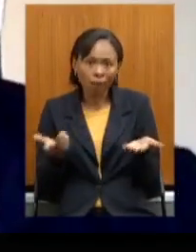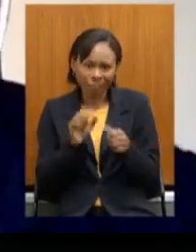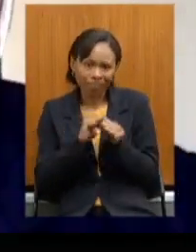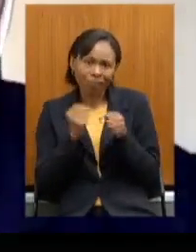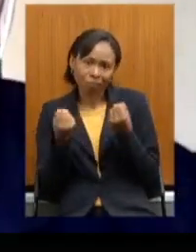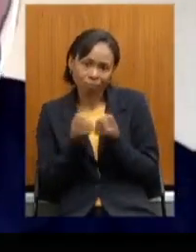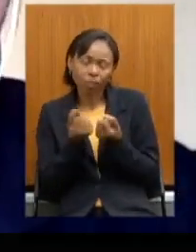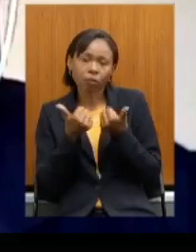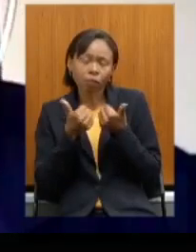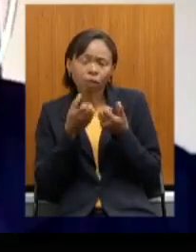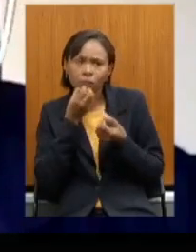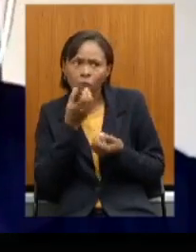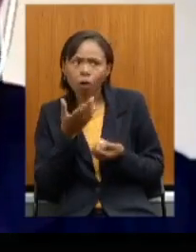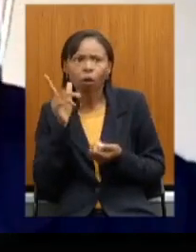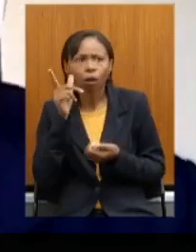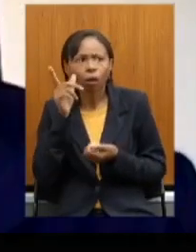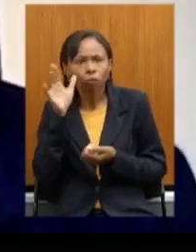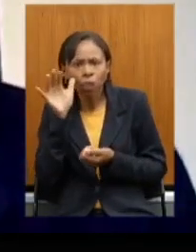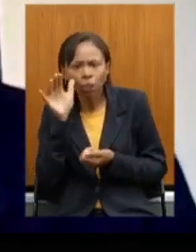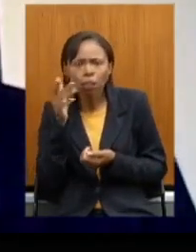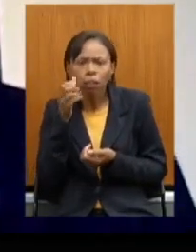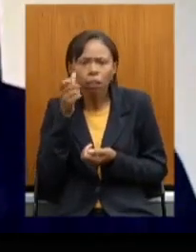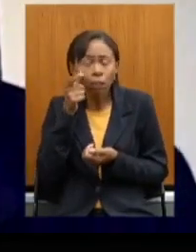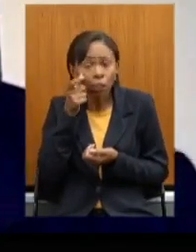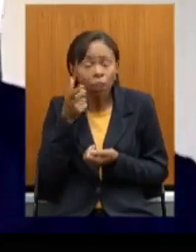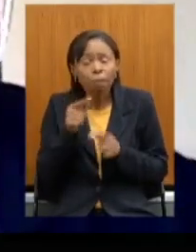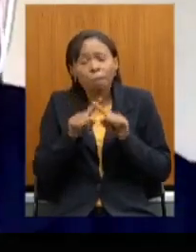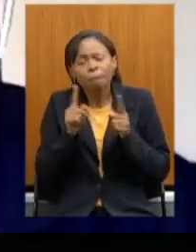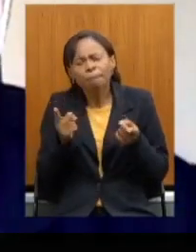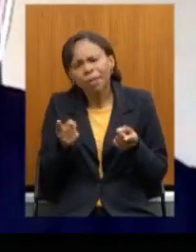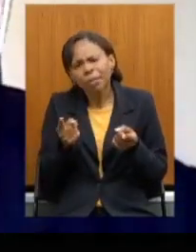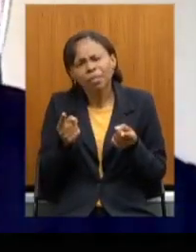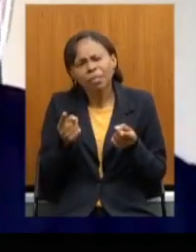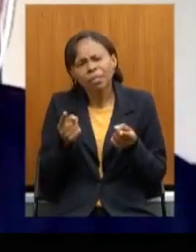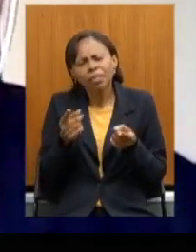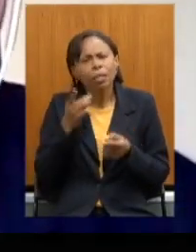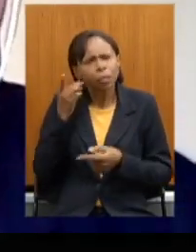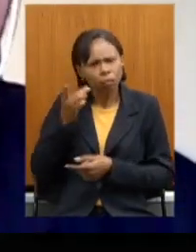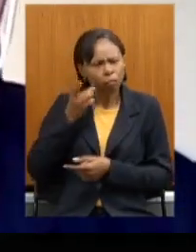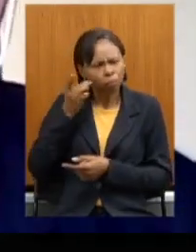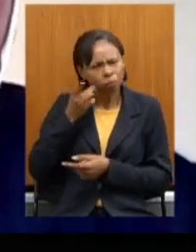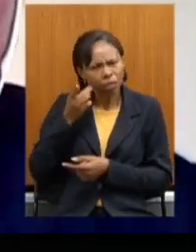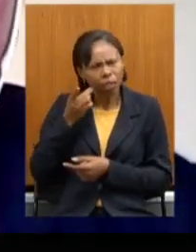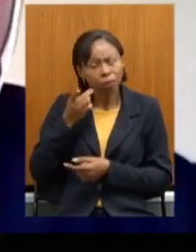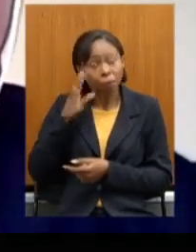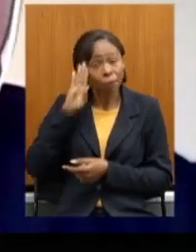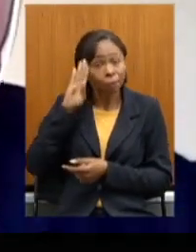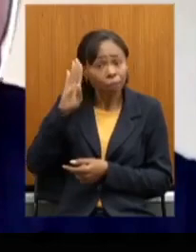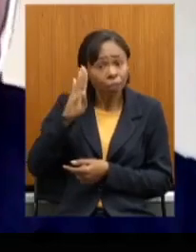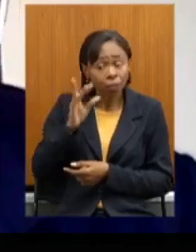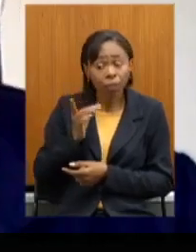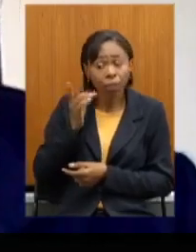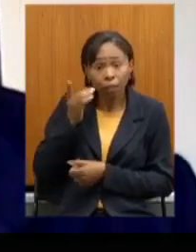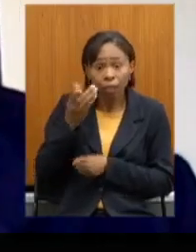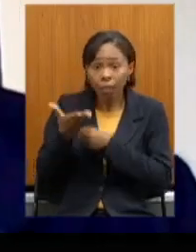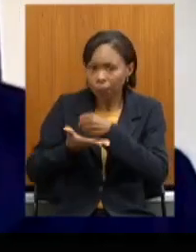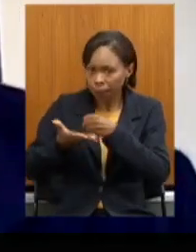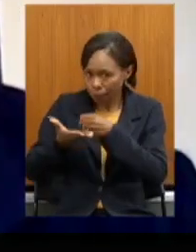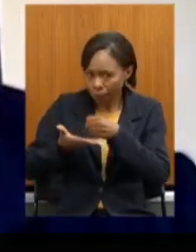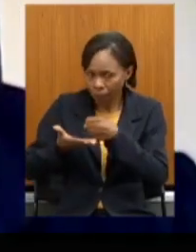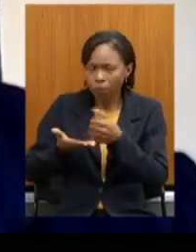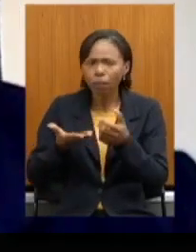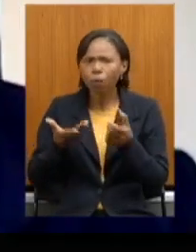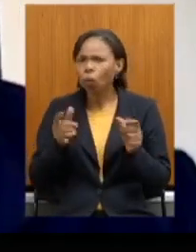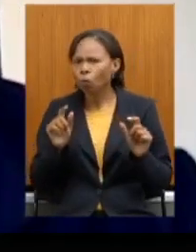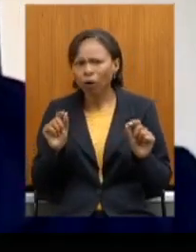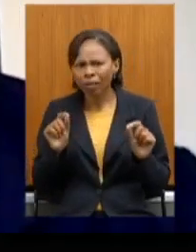interessante, mas que convenhamos, deputados e deputadas, principalmente os deputados e deputadas da base, né, que isso não